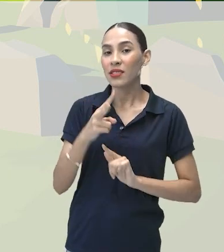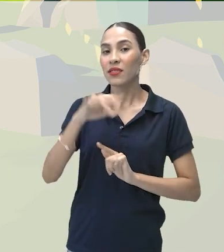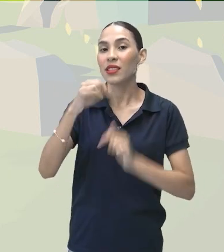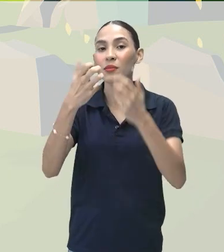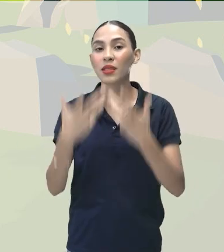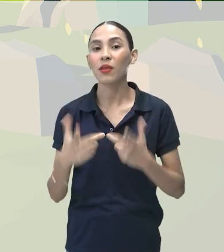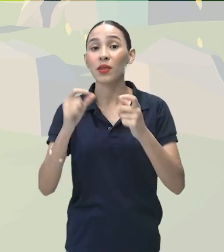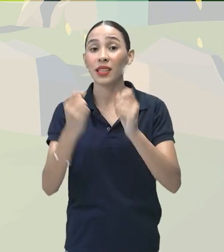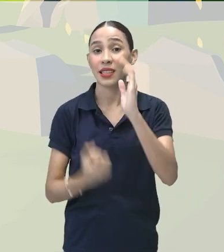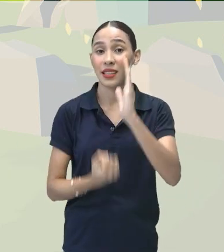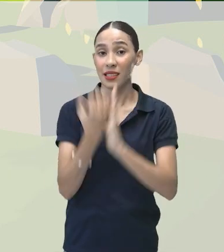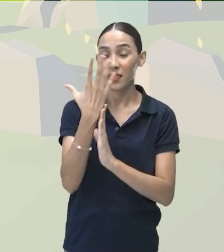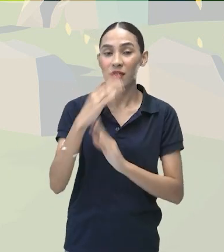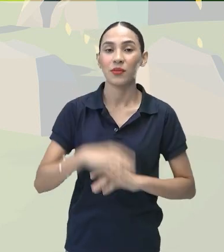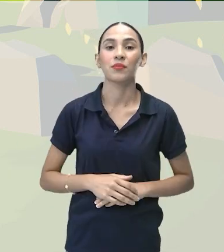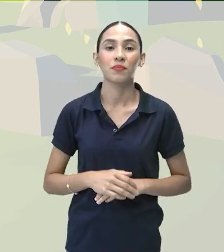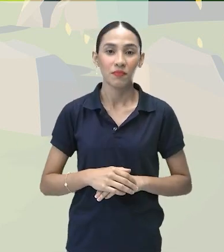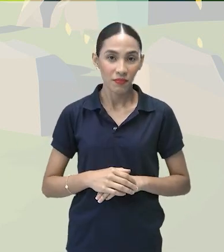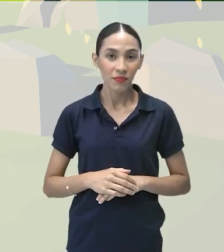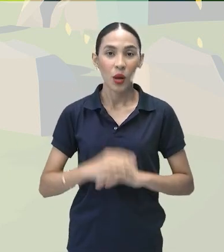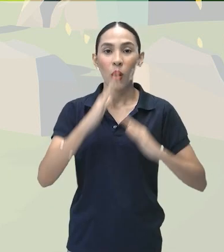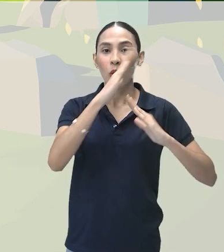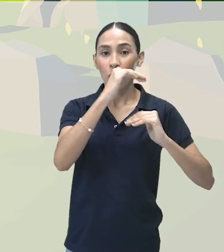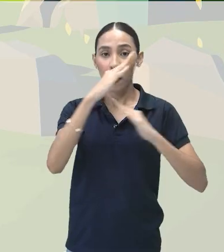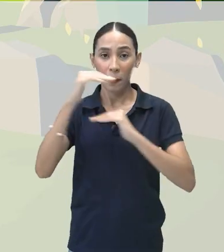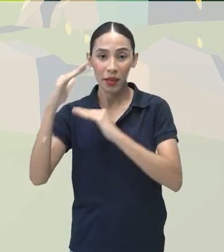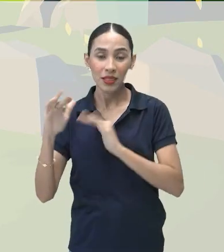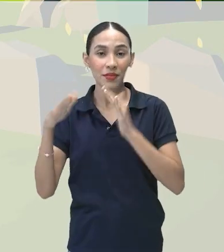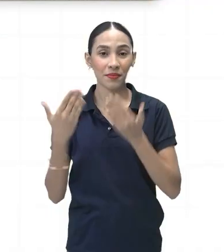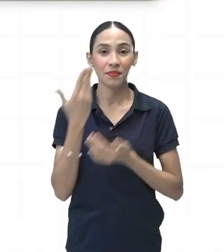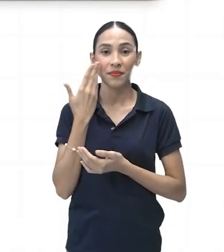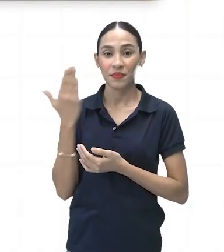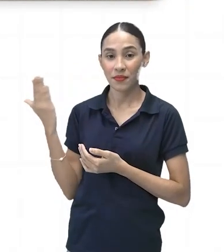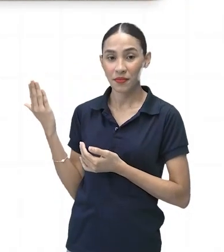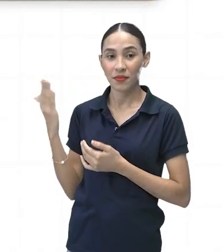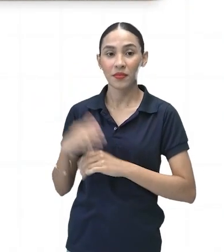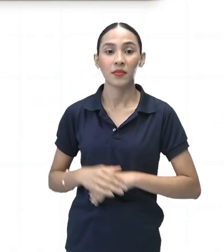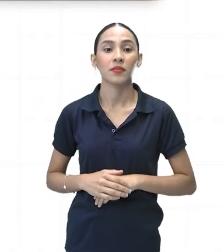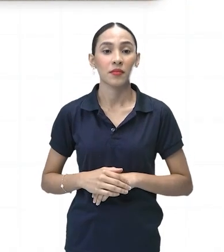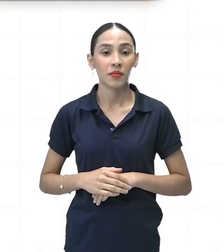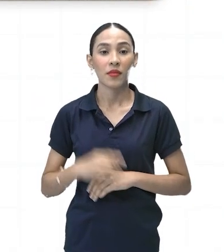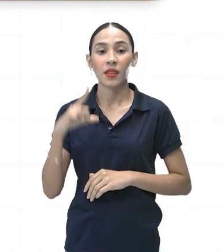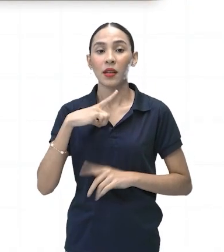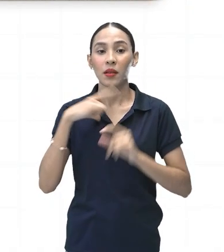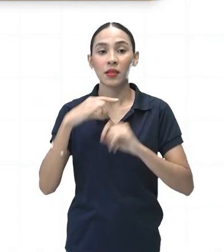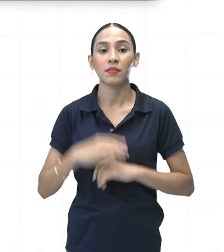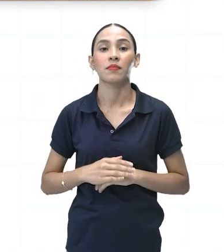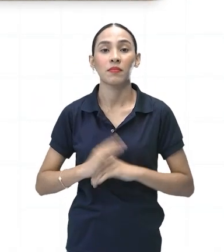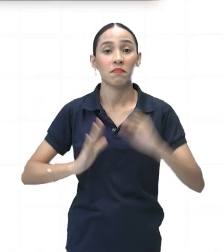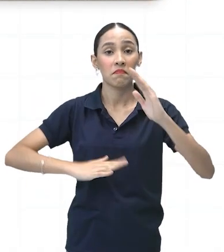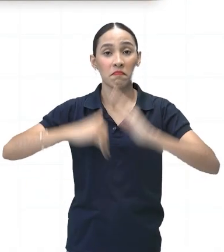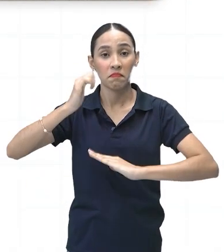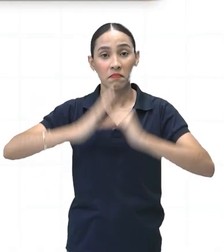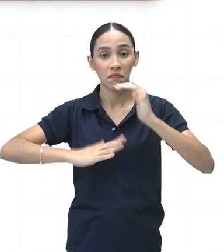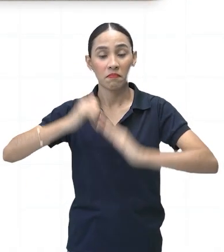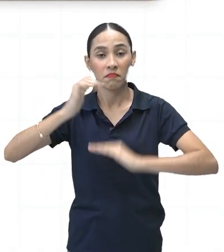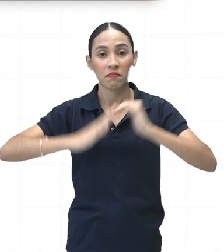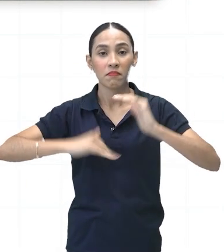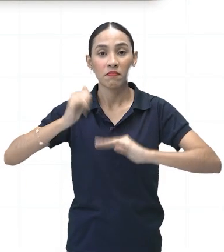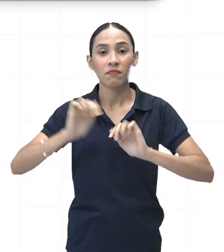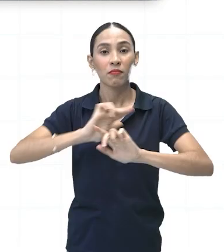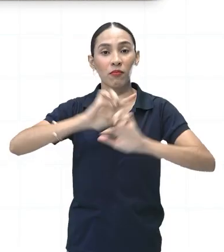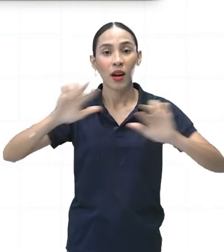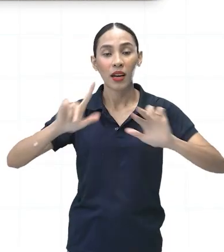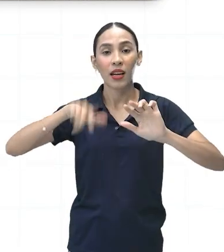da criação de uma forma cubista? Vamos ver? Então, aqui nós temos as artes plásticas, são